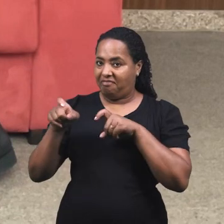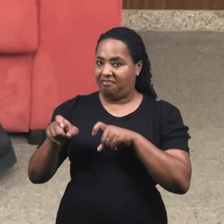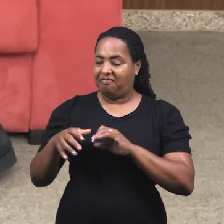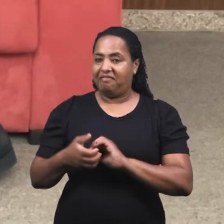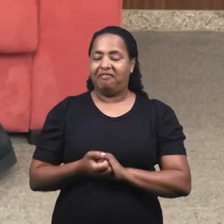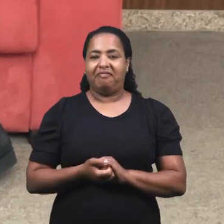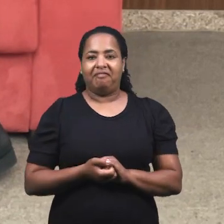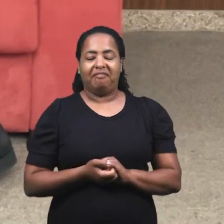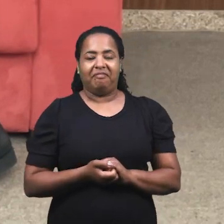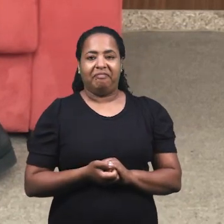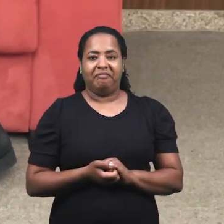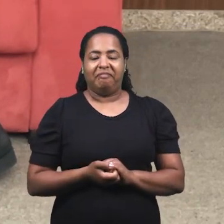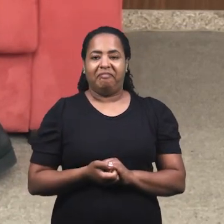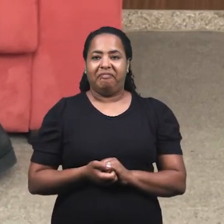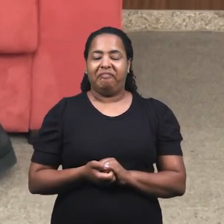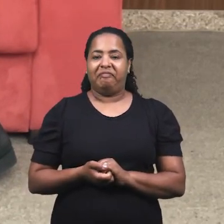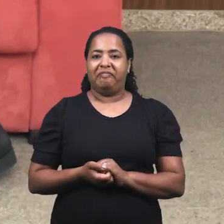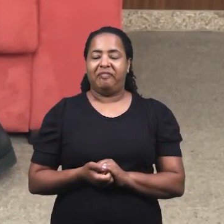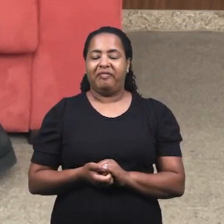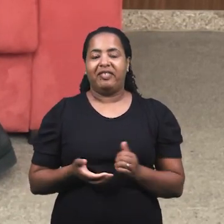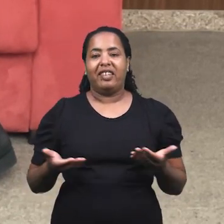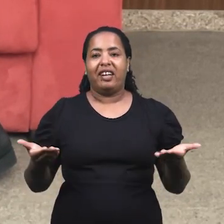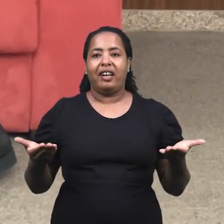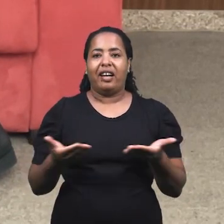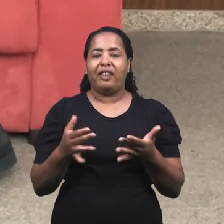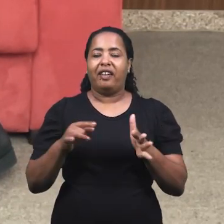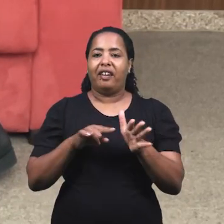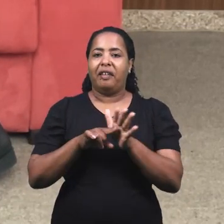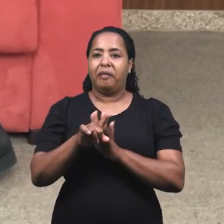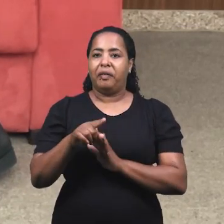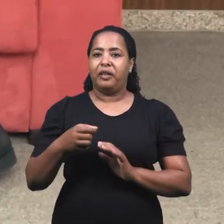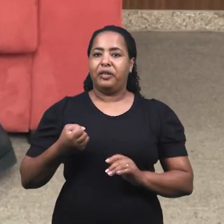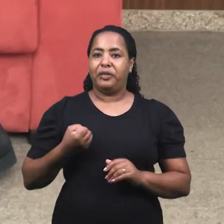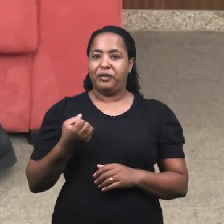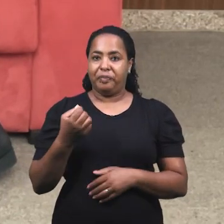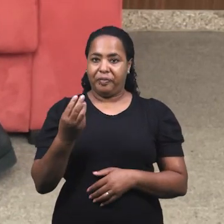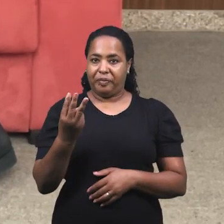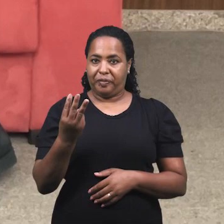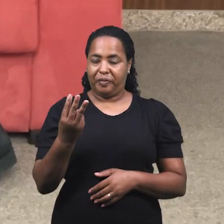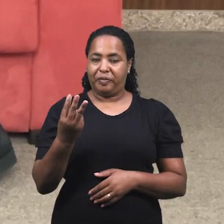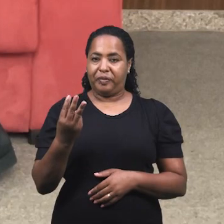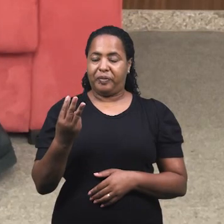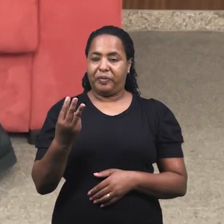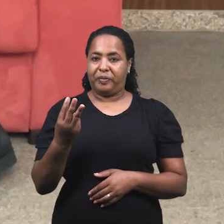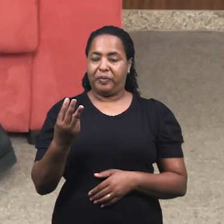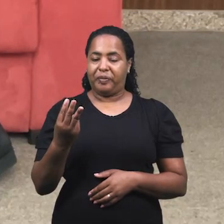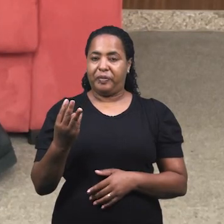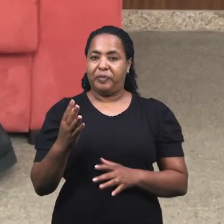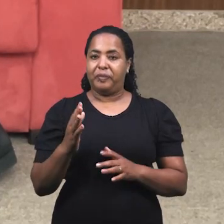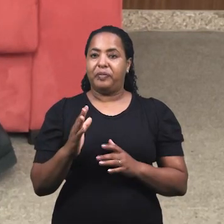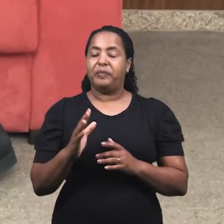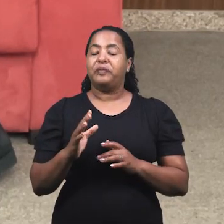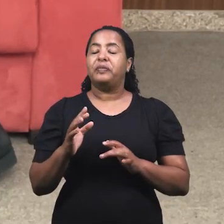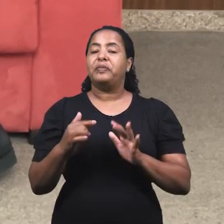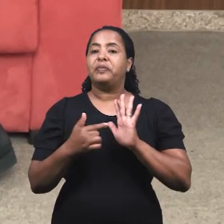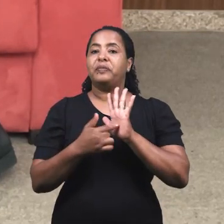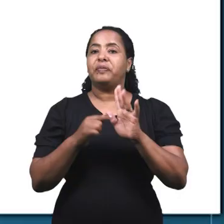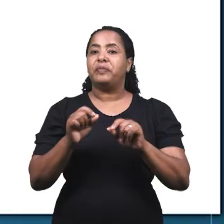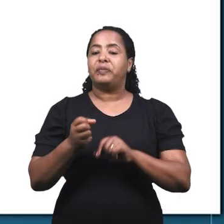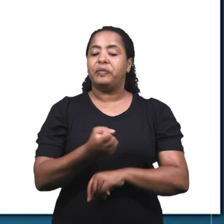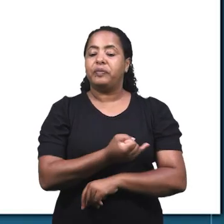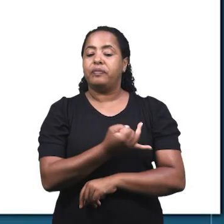feita. Isso? Glória a Jesus. Vejam só, meus queridos, vamos então agora à pergunta de número 3, que diz